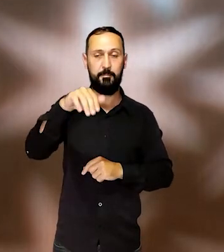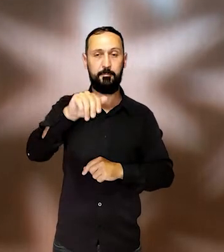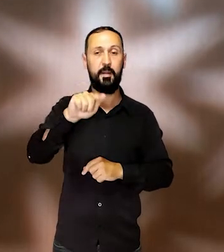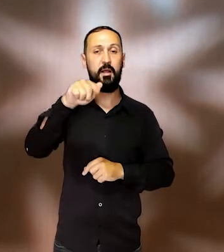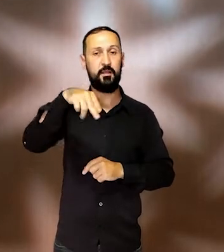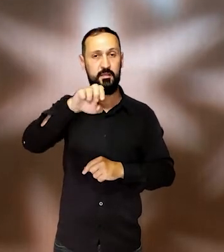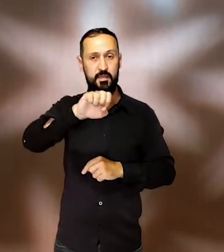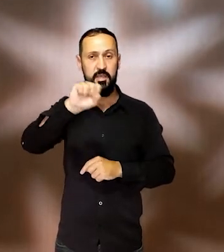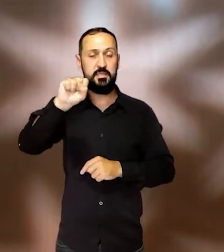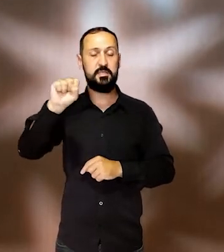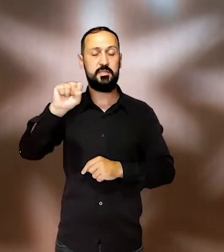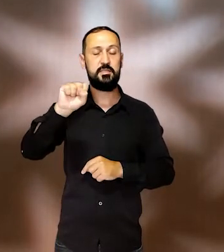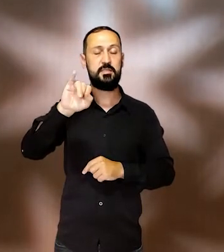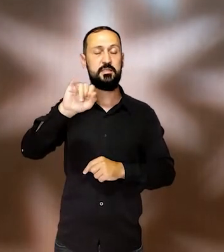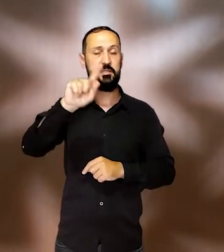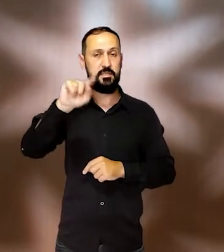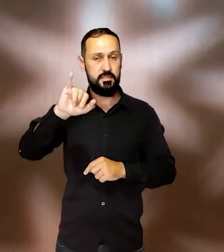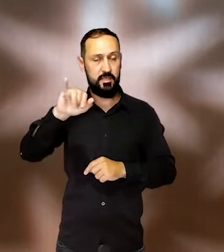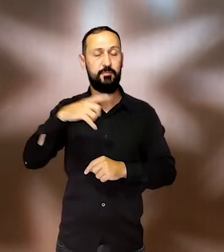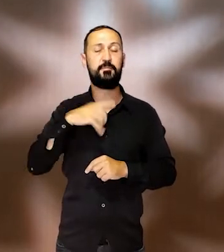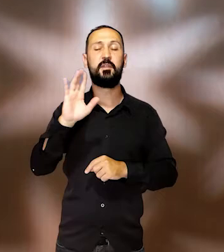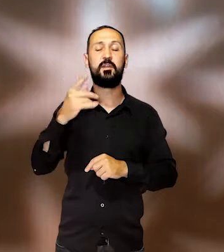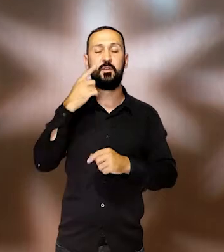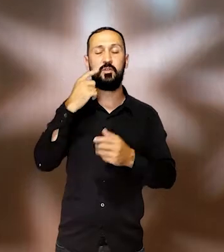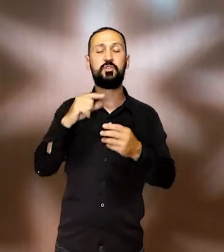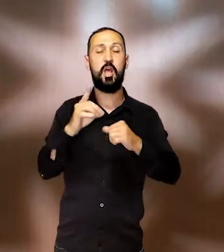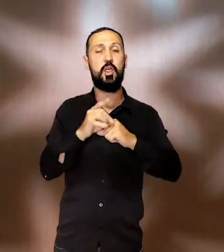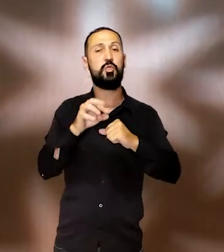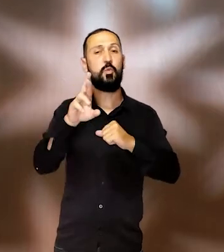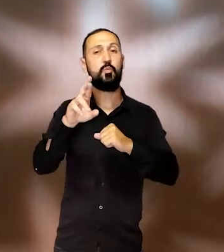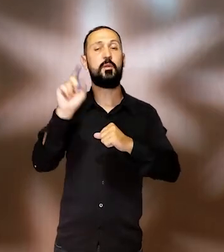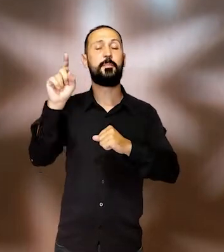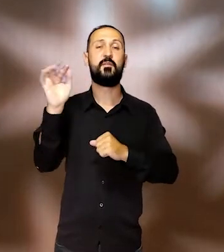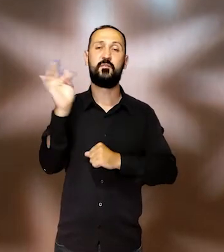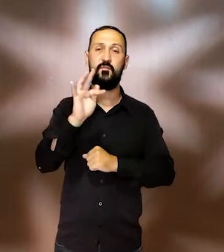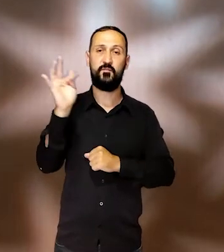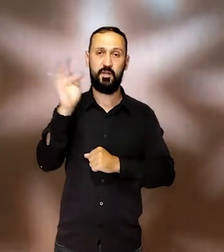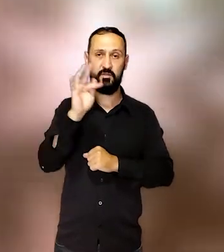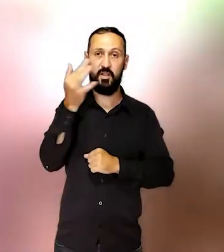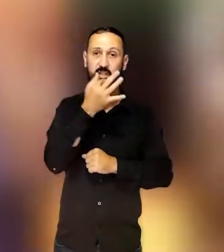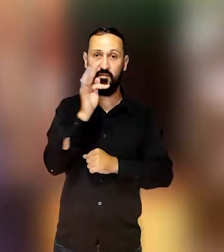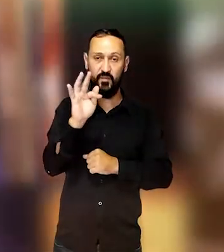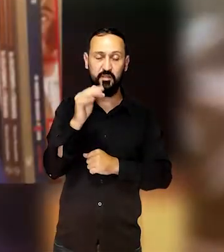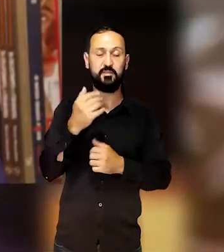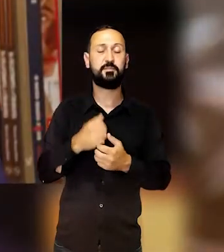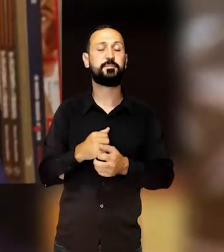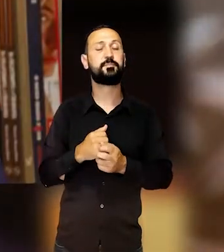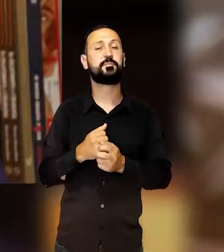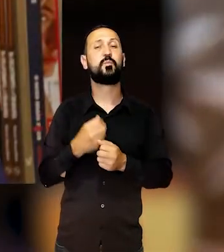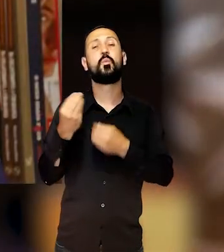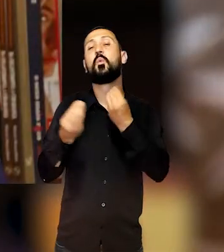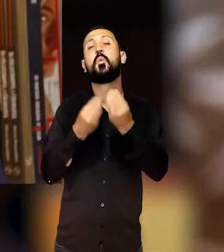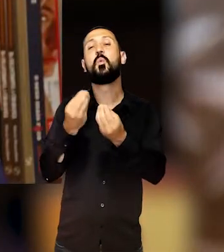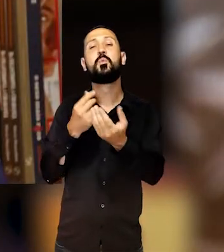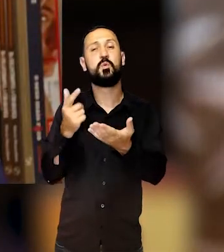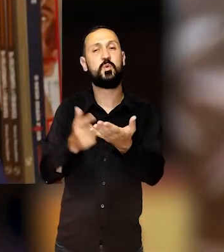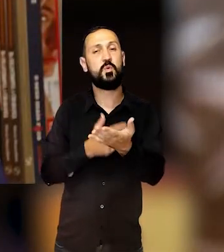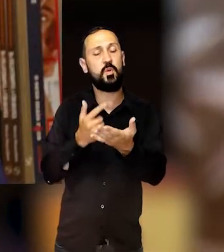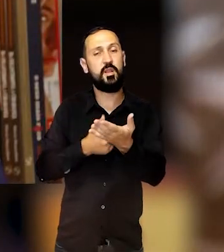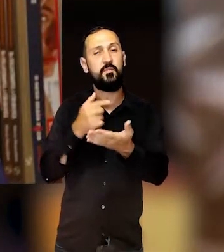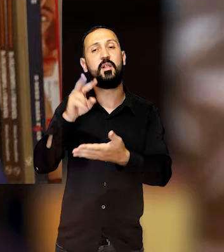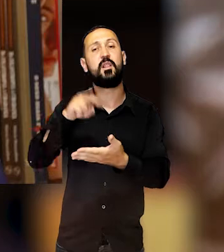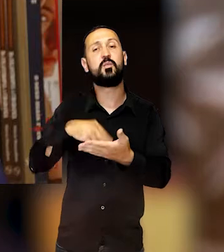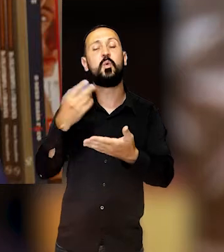e doutora em Língua e Literatura Francesas pela Universidade Ginense, na França. Como que os livros